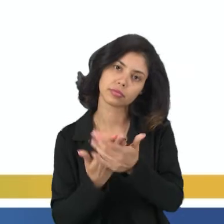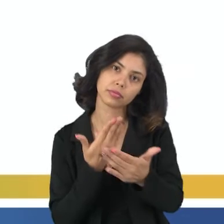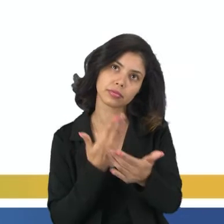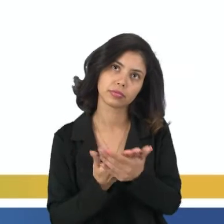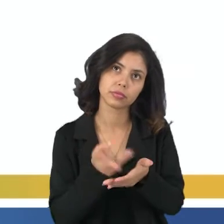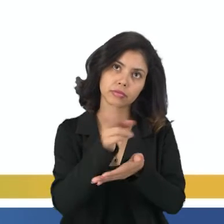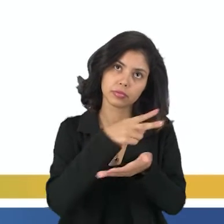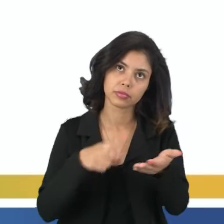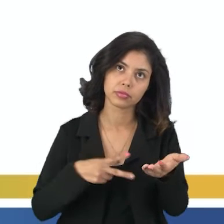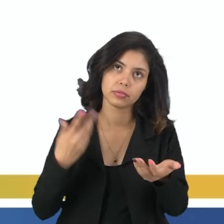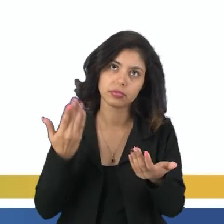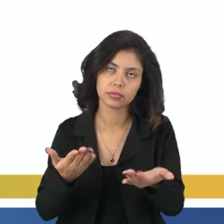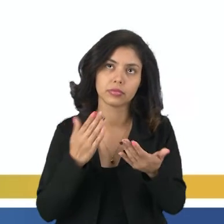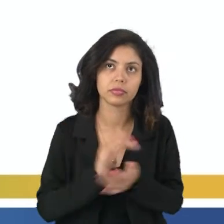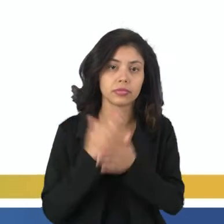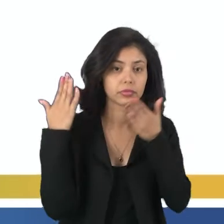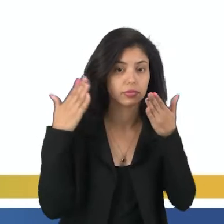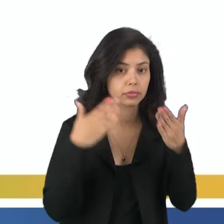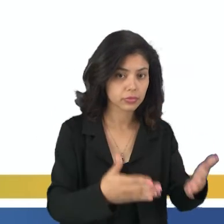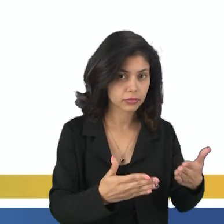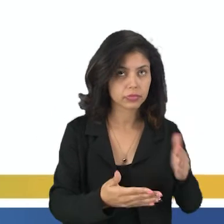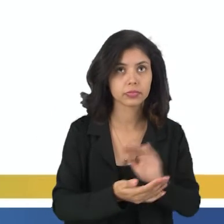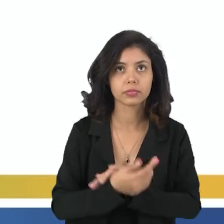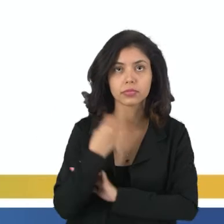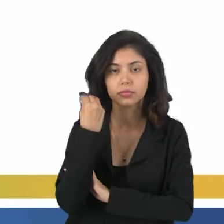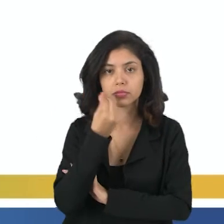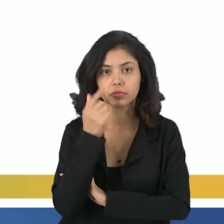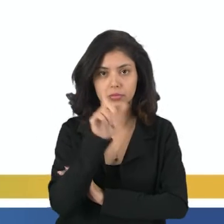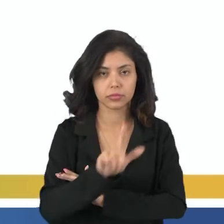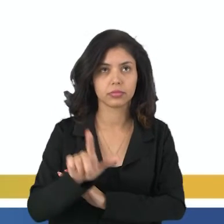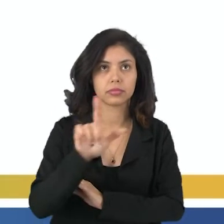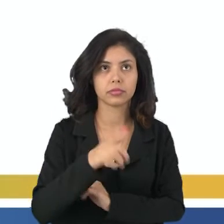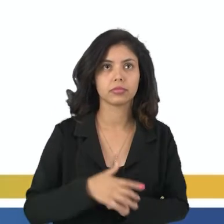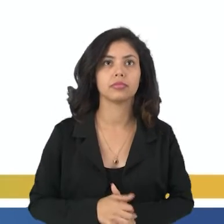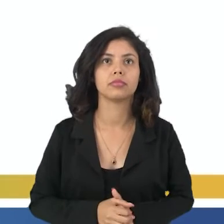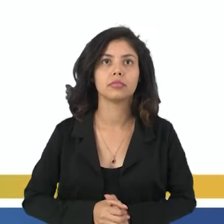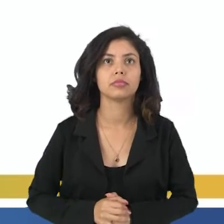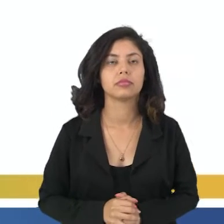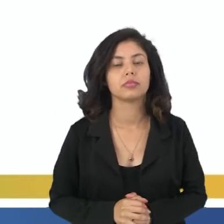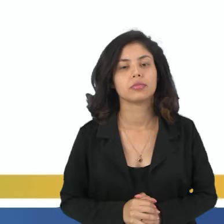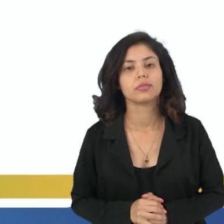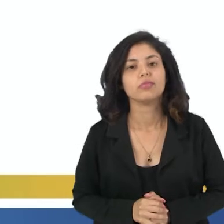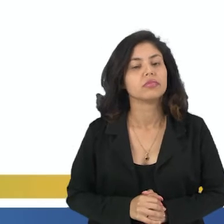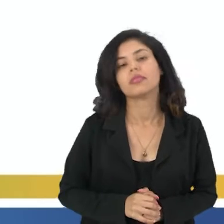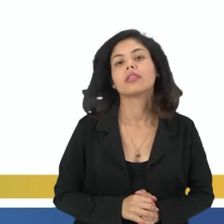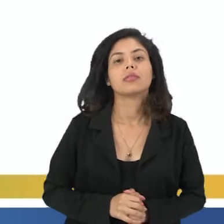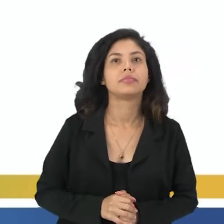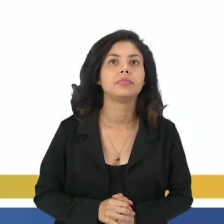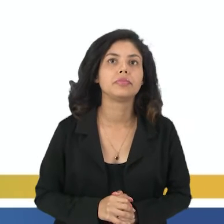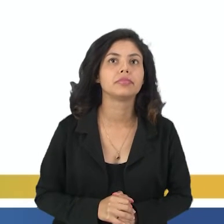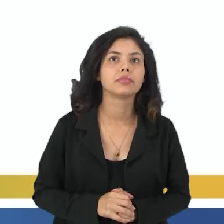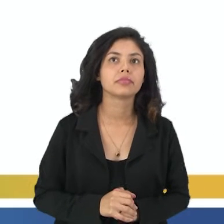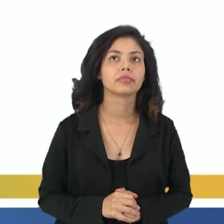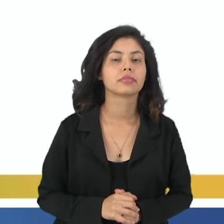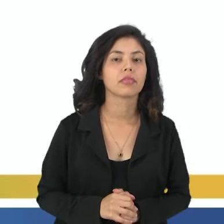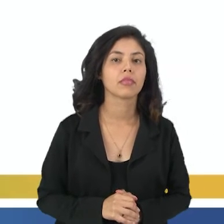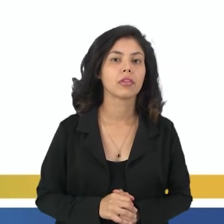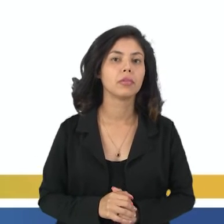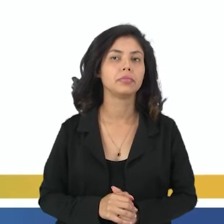estudantes que lei com e sem objetivo para ter o experiência literária olha só a palavra né linda experiência literária